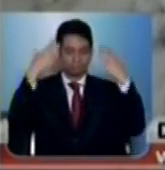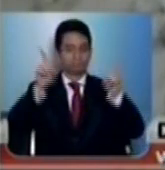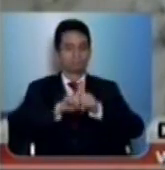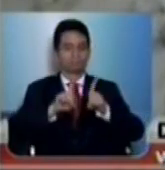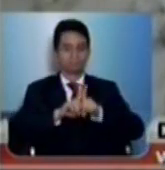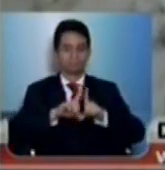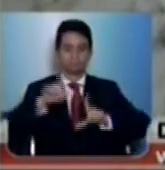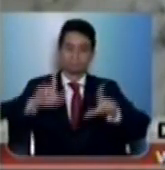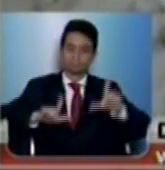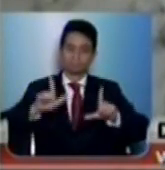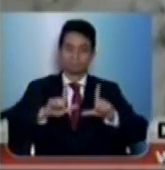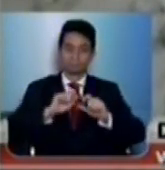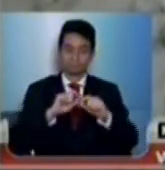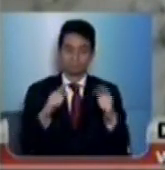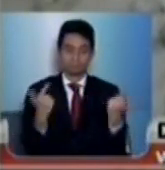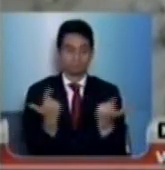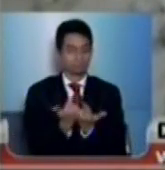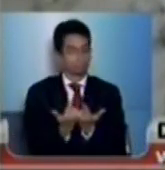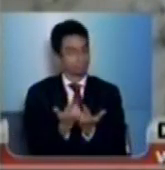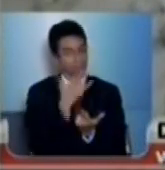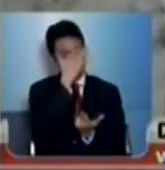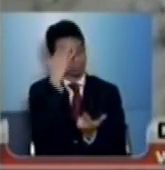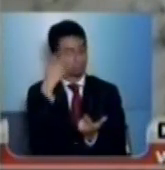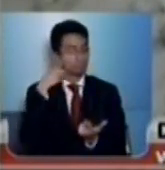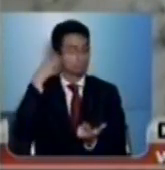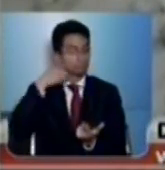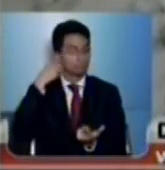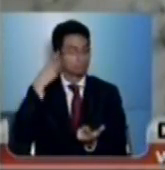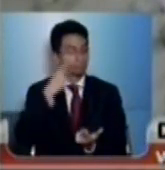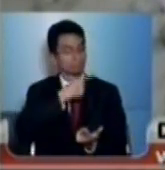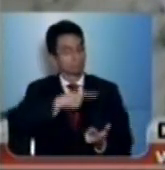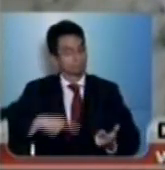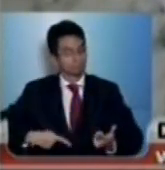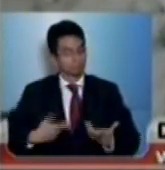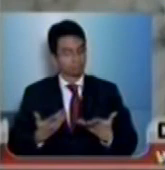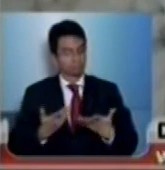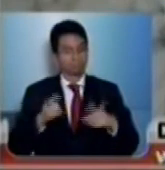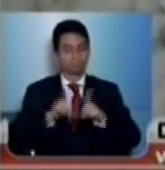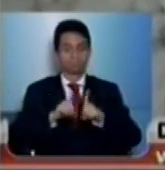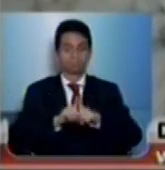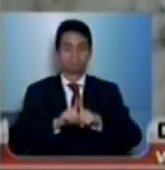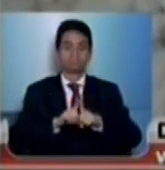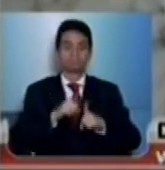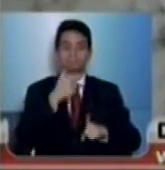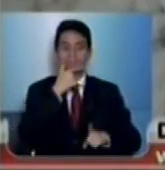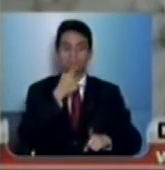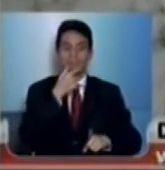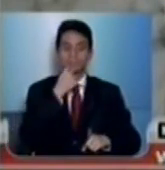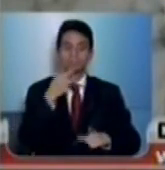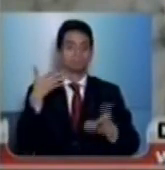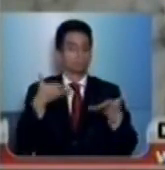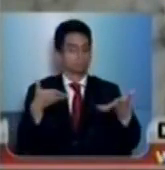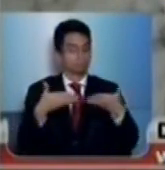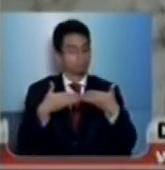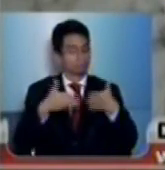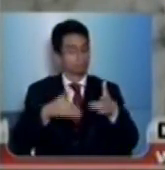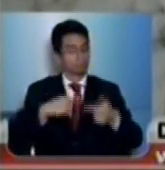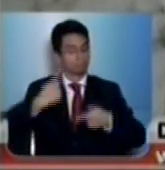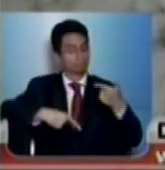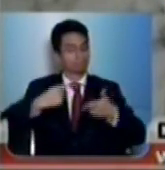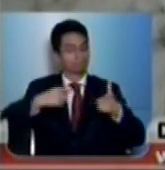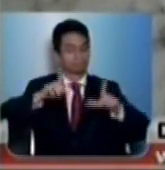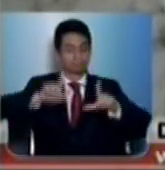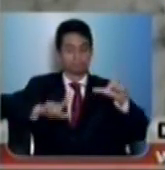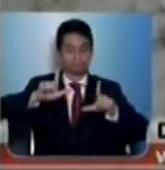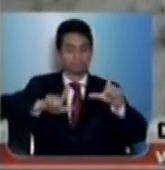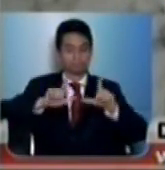também Sindicalista genes de Andrade que está aqui hoje participando acabou de participar aqui de um debate Na